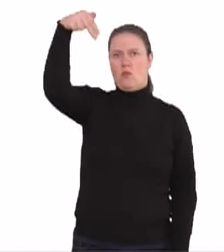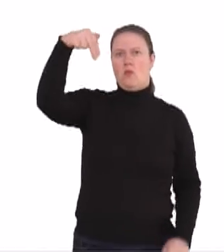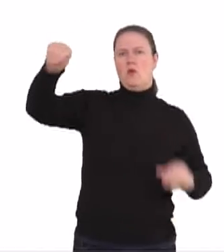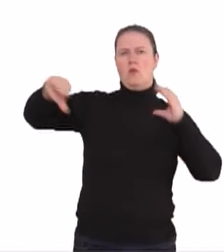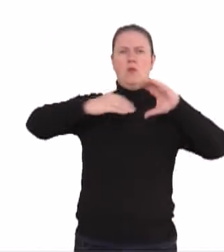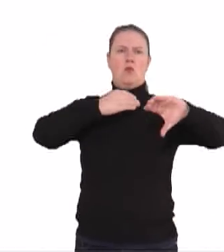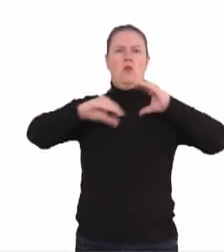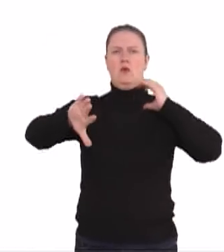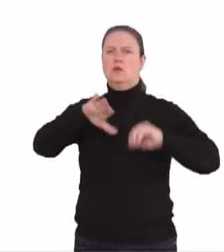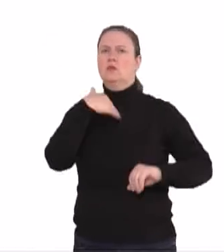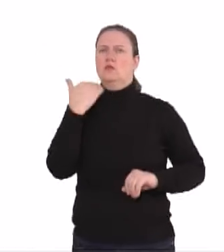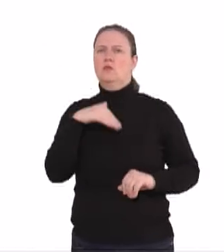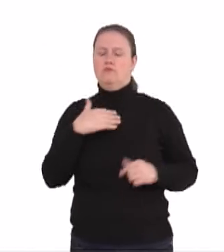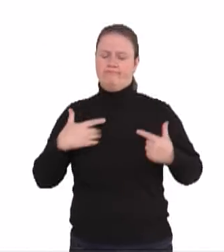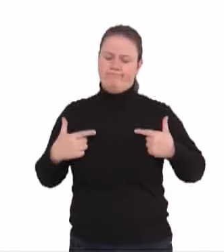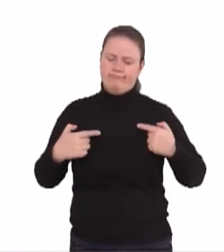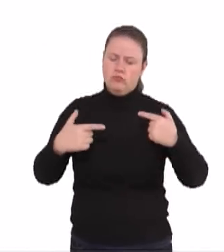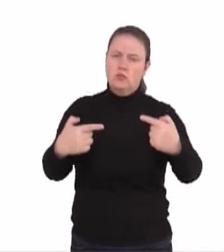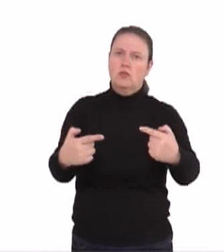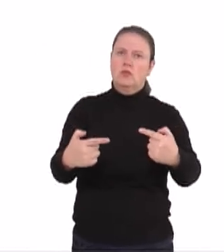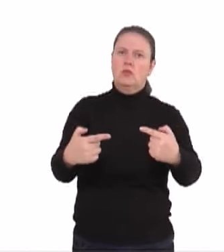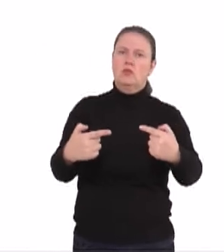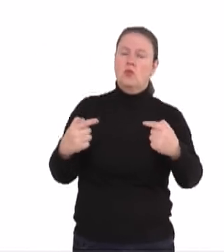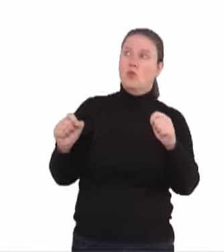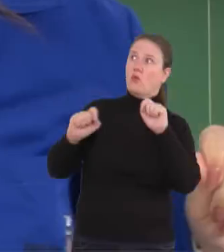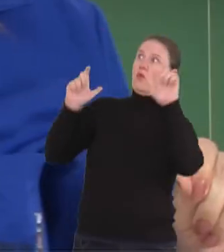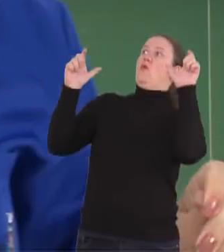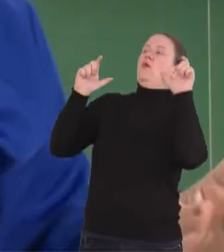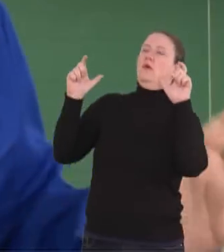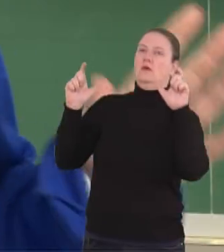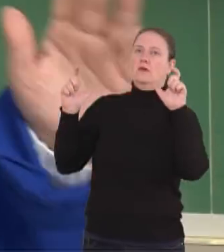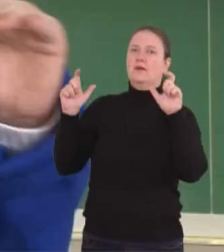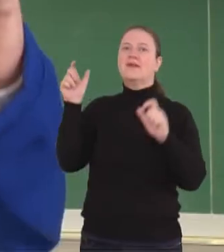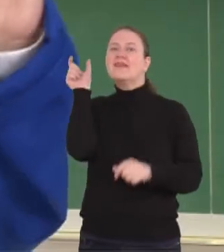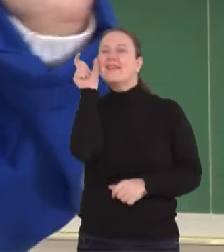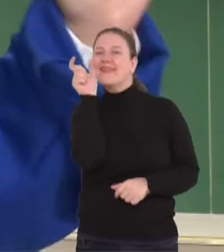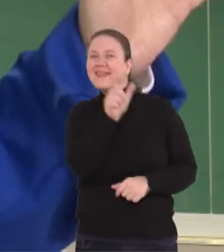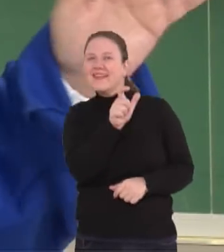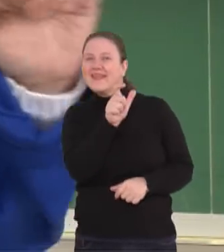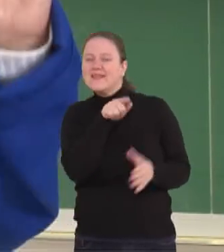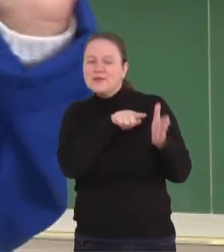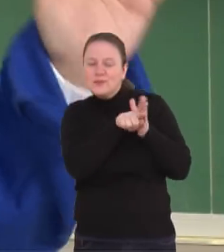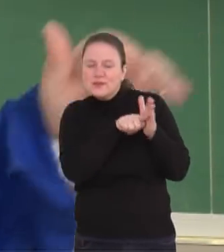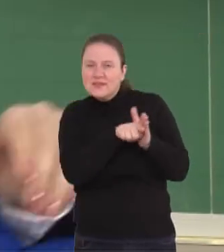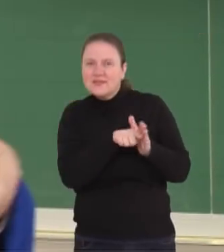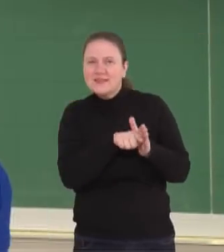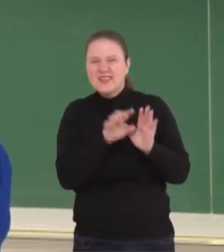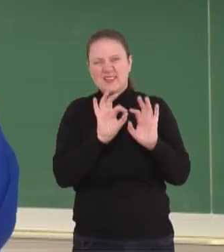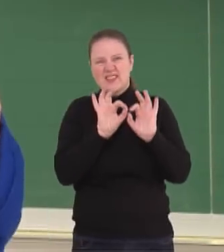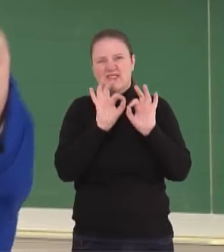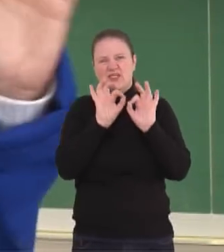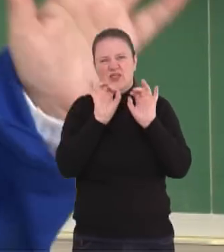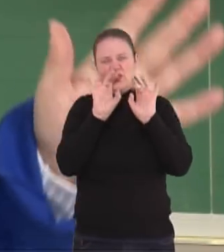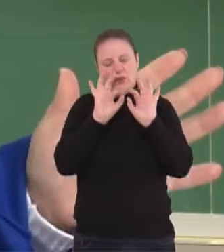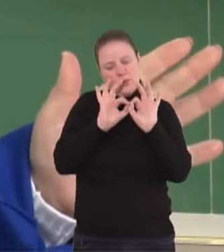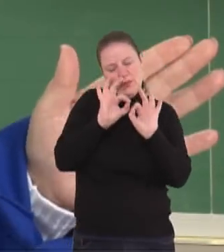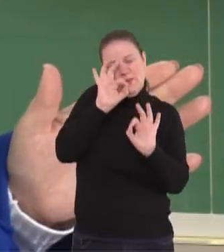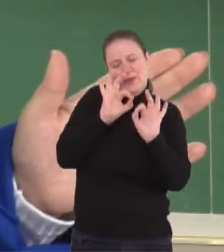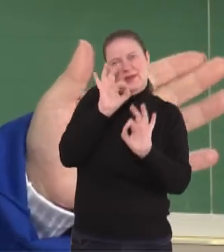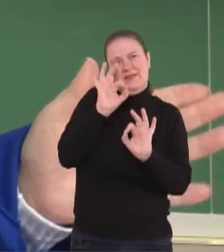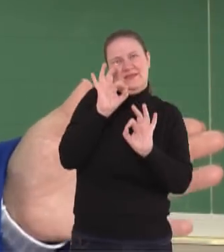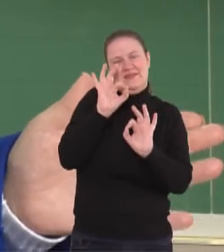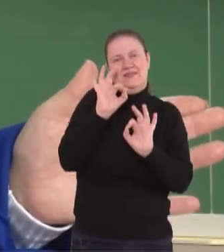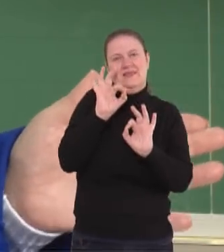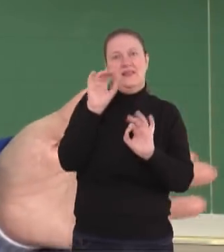morte, guerreiros ouvi. Ok? Então, quem tiver interesse, pesquisa lá, Ijuca-Pirama, dá uma lida, e é bem interessante,